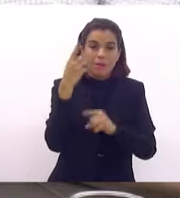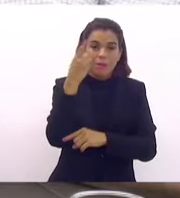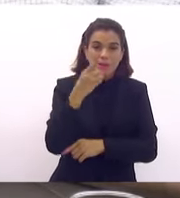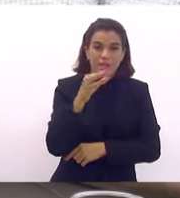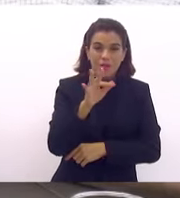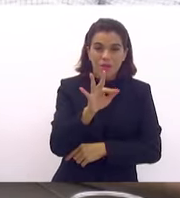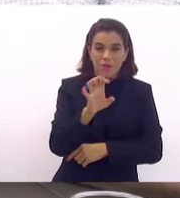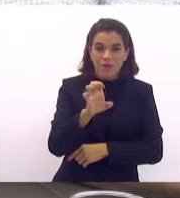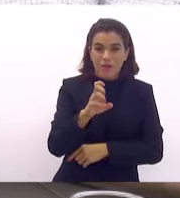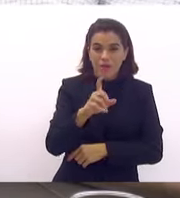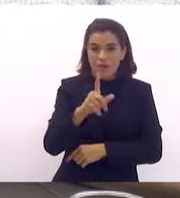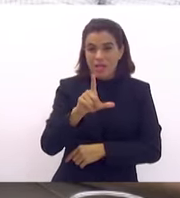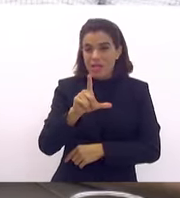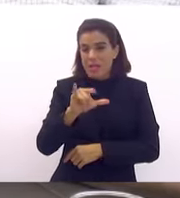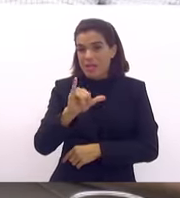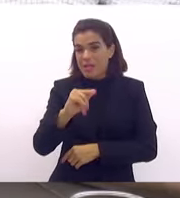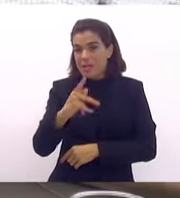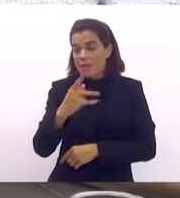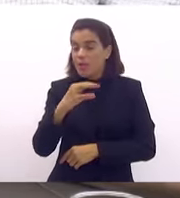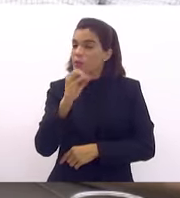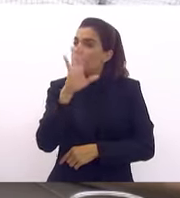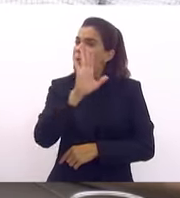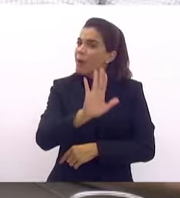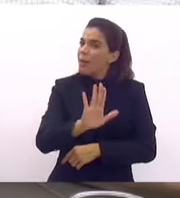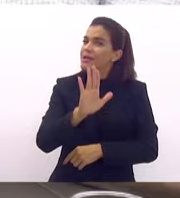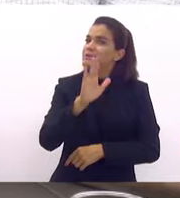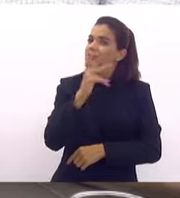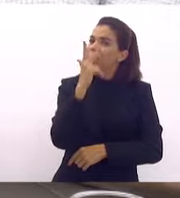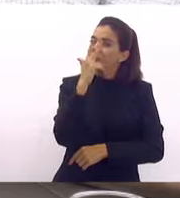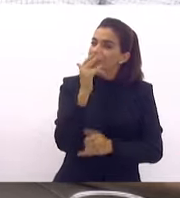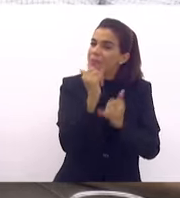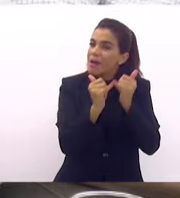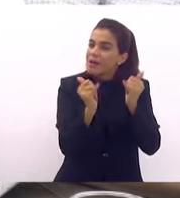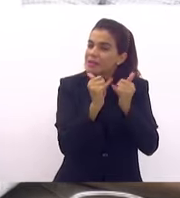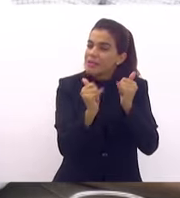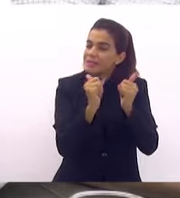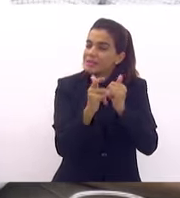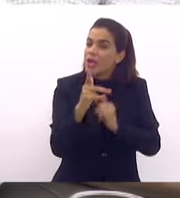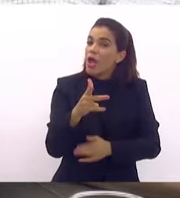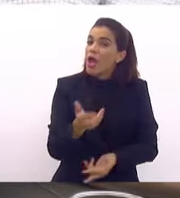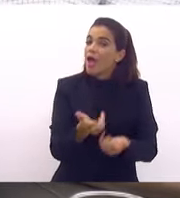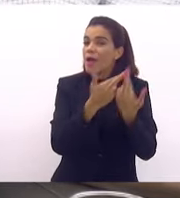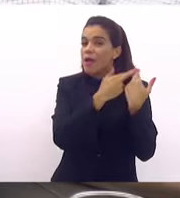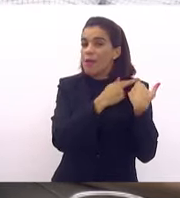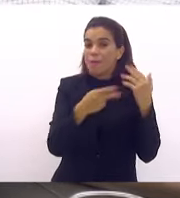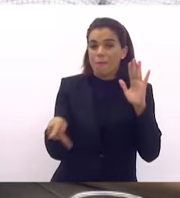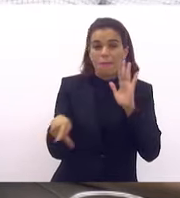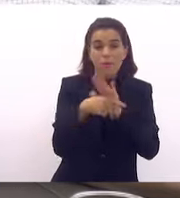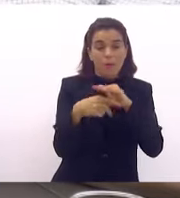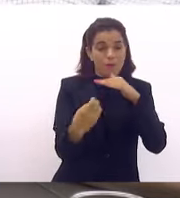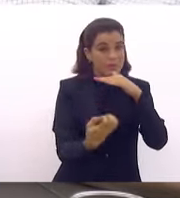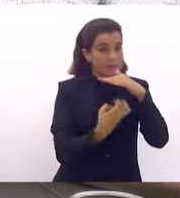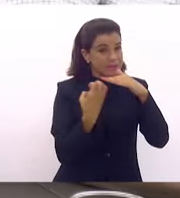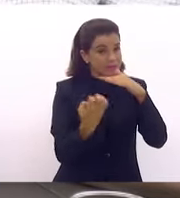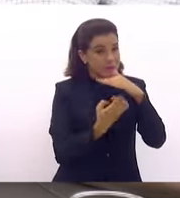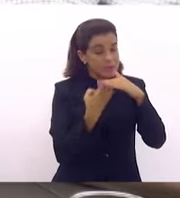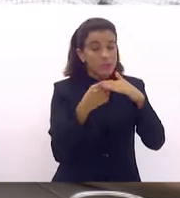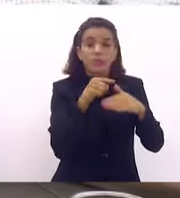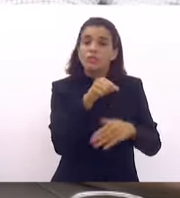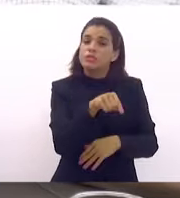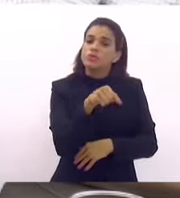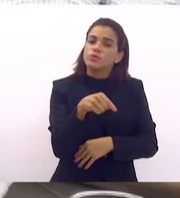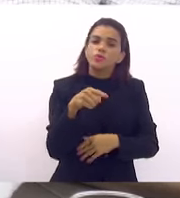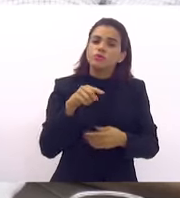mas é semelhante. Ou seja, alguém está fazendo alguma coisa que seria obrigação da concessionária. Isso tem que ser